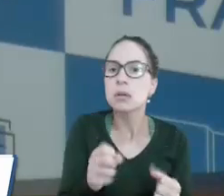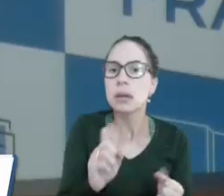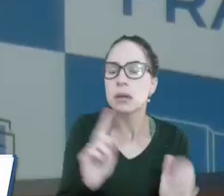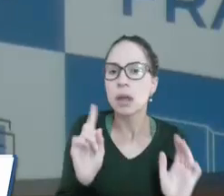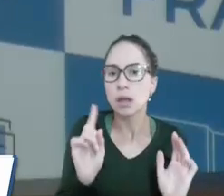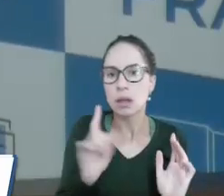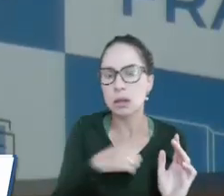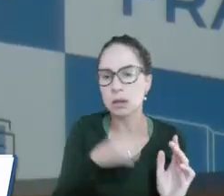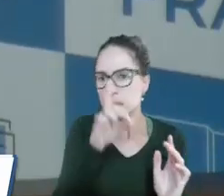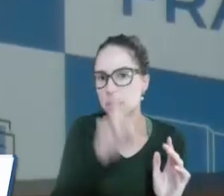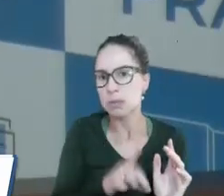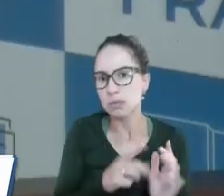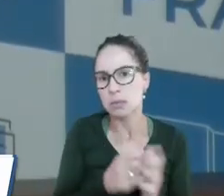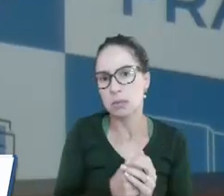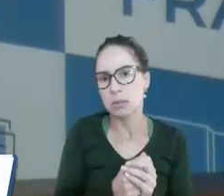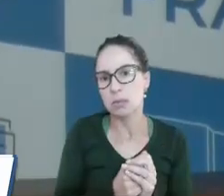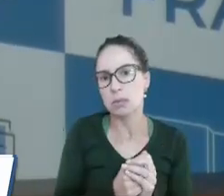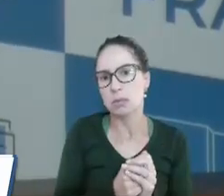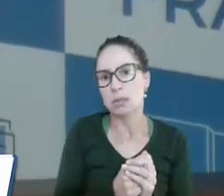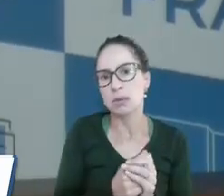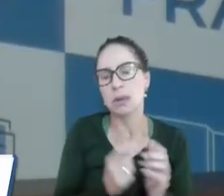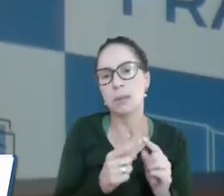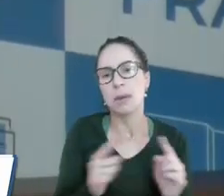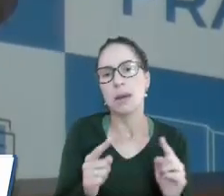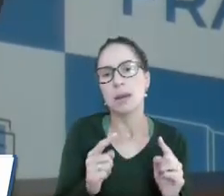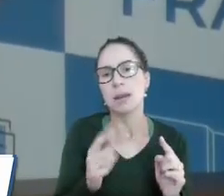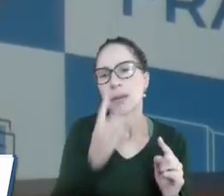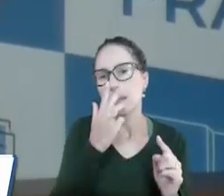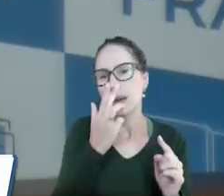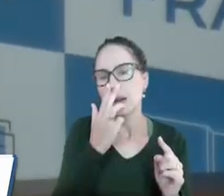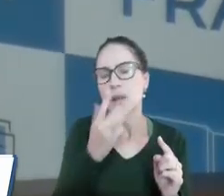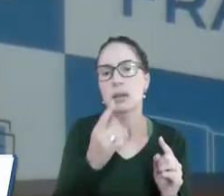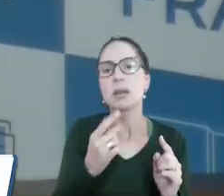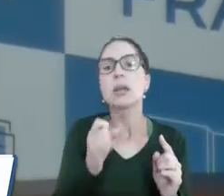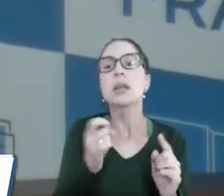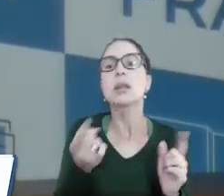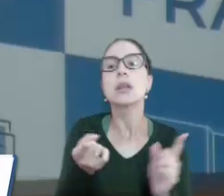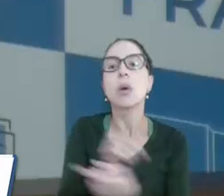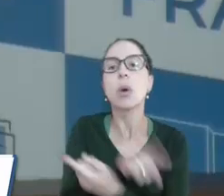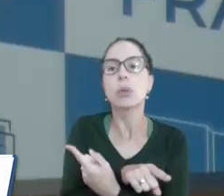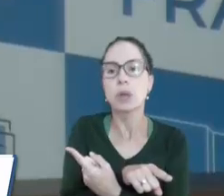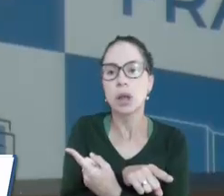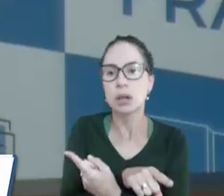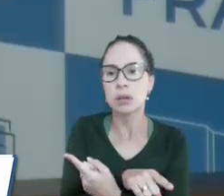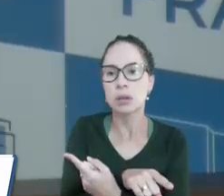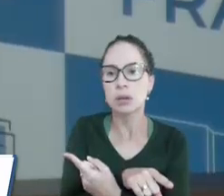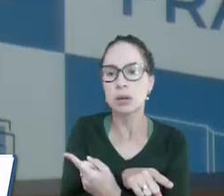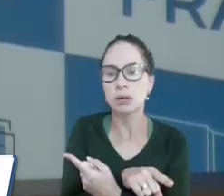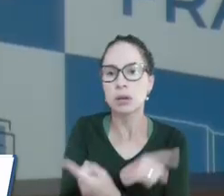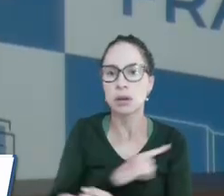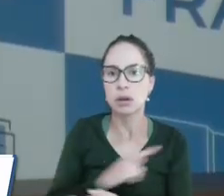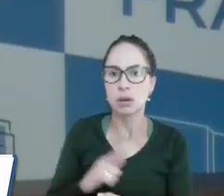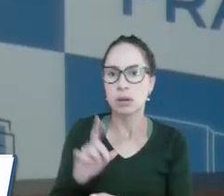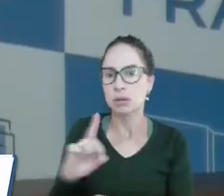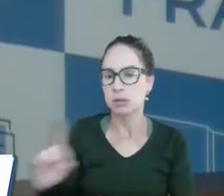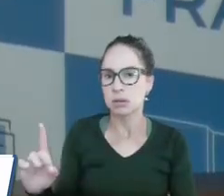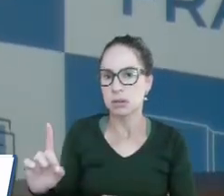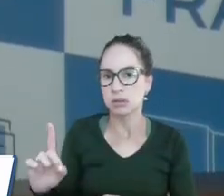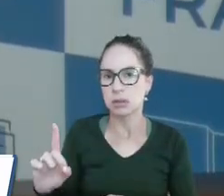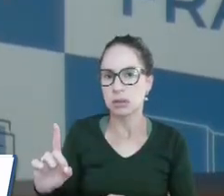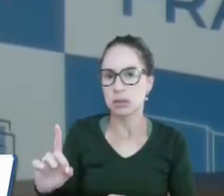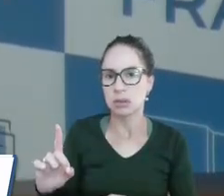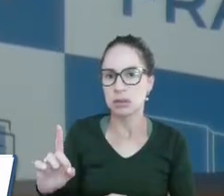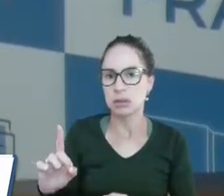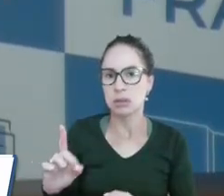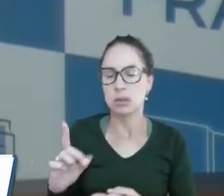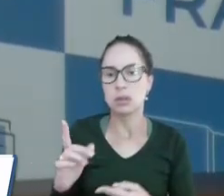têm. Só que aí faça a pergunta, e se fosse o governo contrário? Um governo de direita?